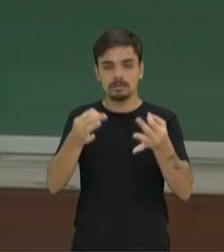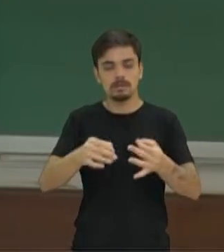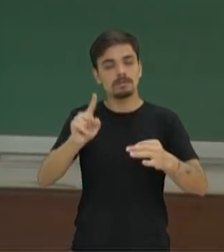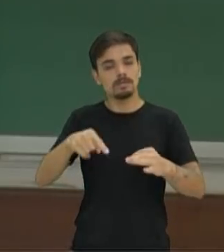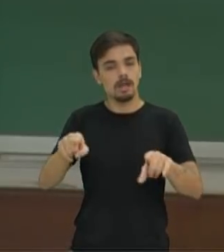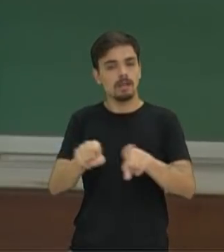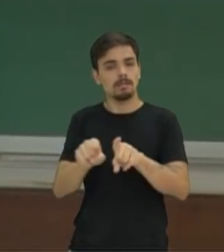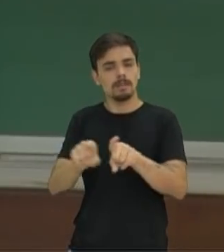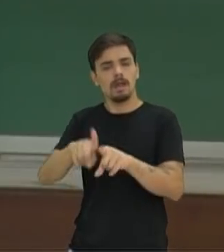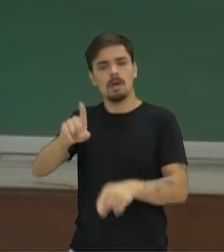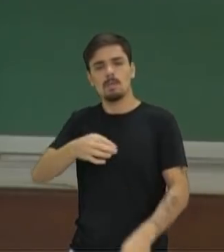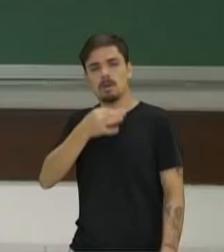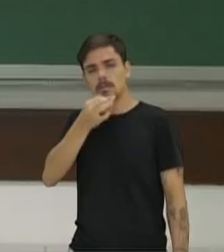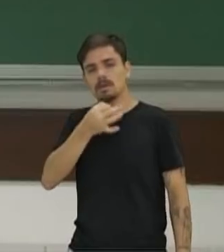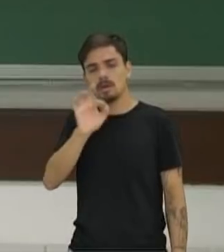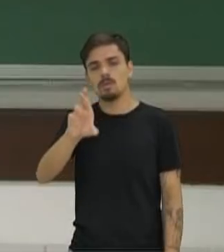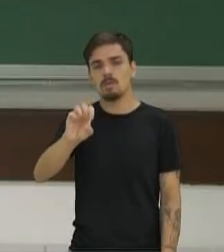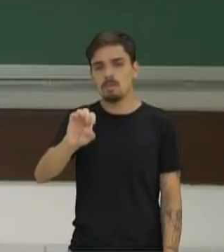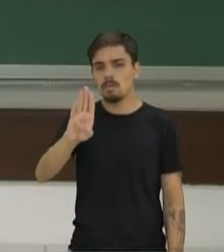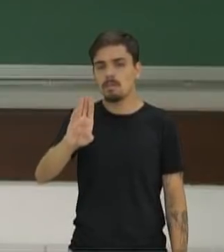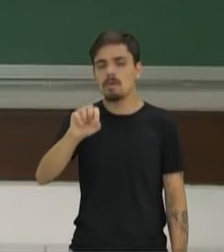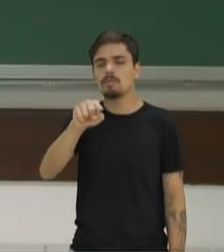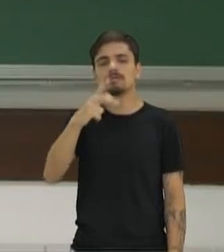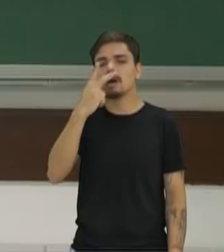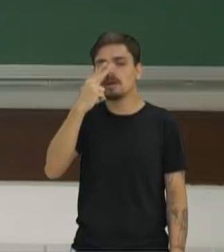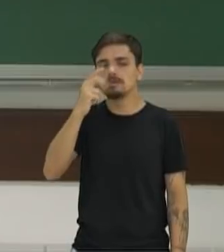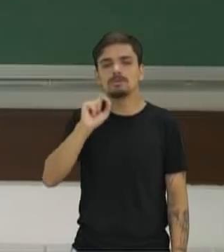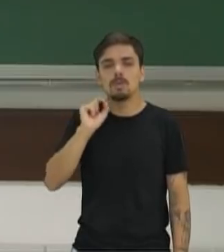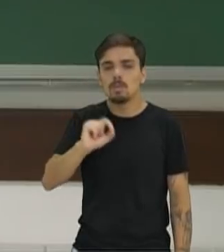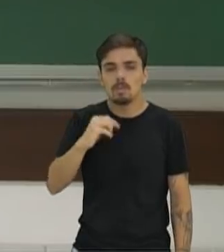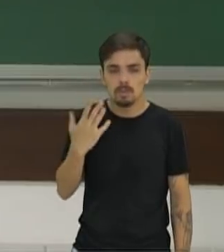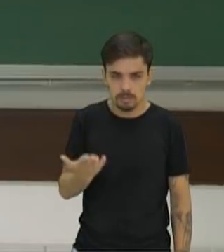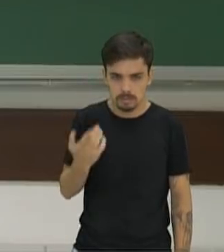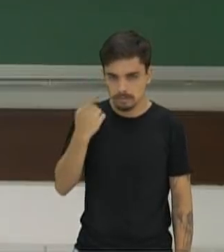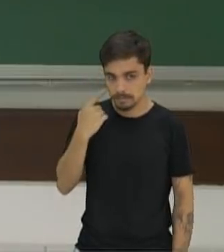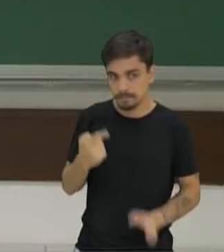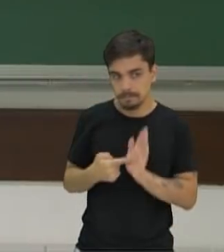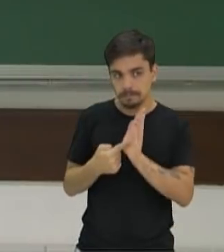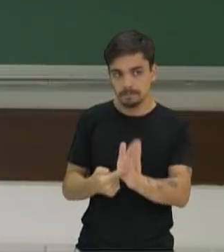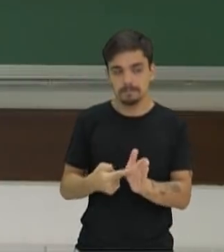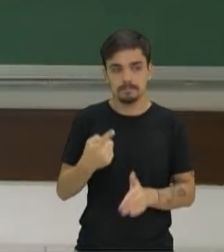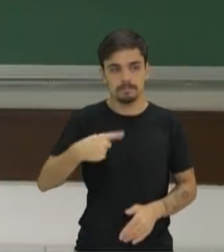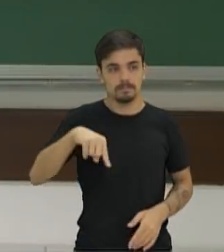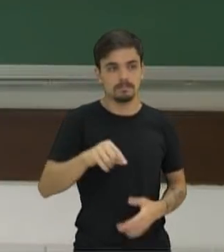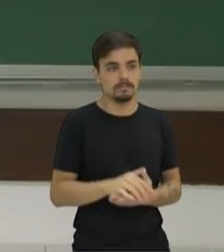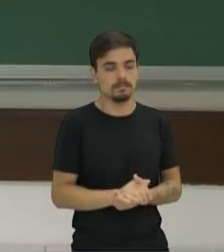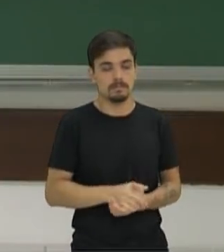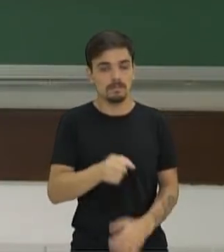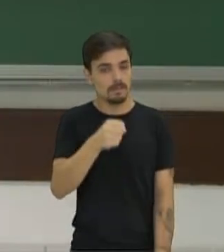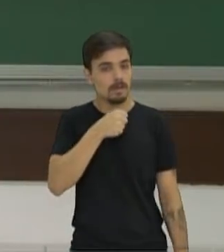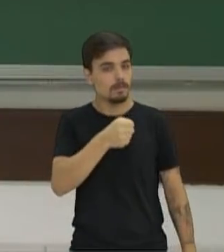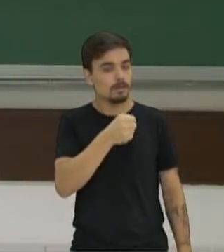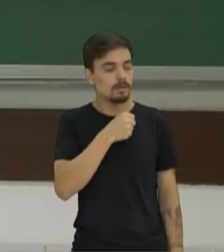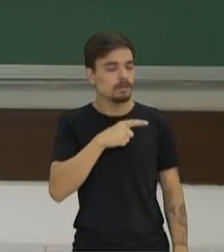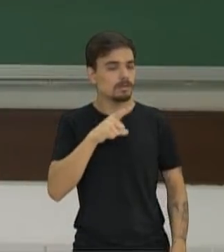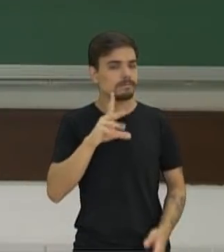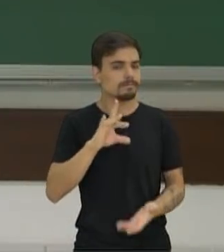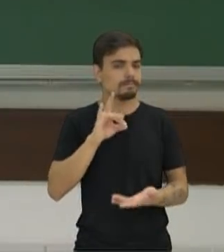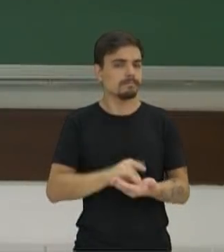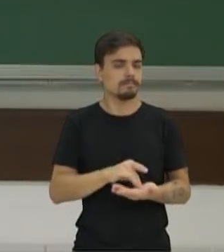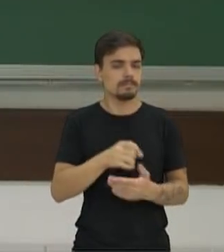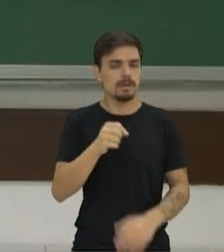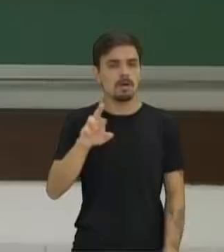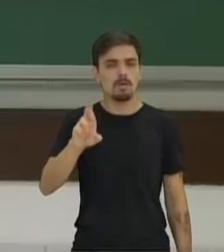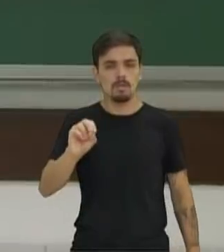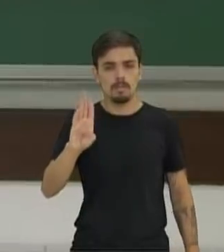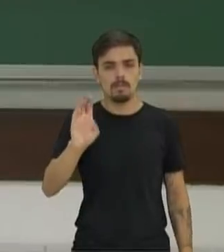da opinião de um robô? O que você acha? Olha o que eu trouxe para vocês. A reportagem afirma que o robô